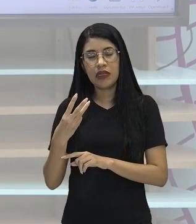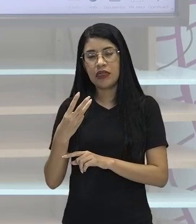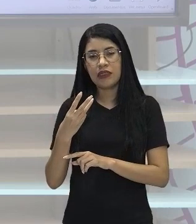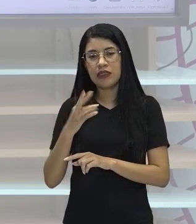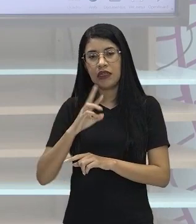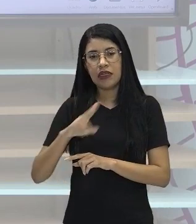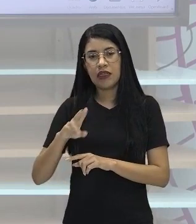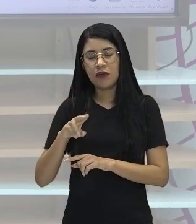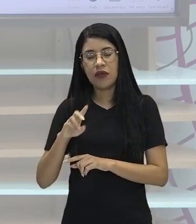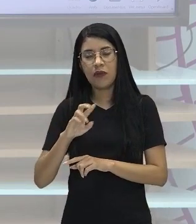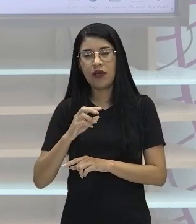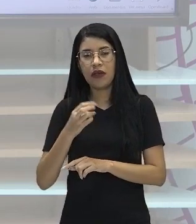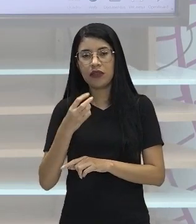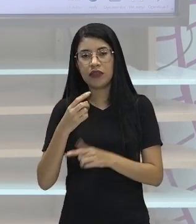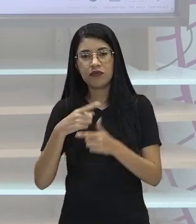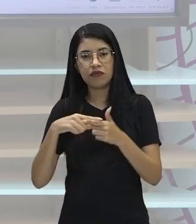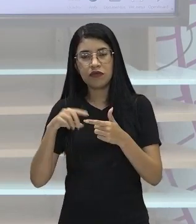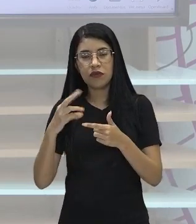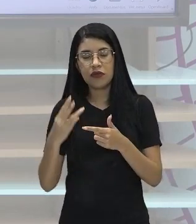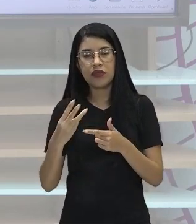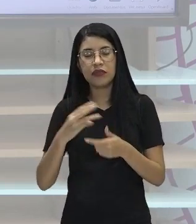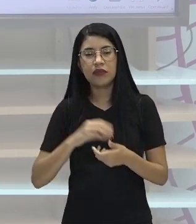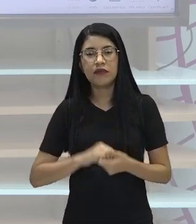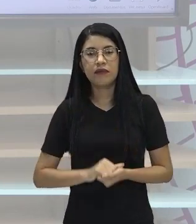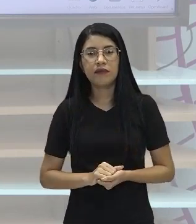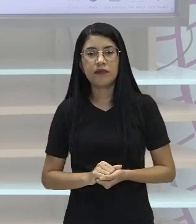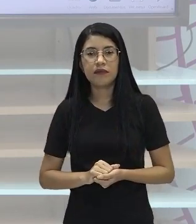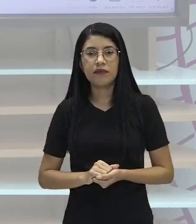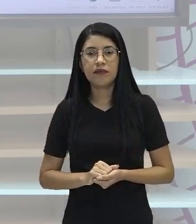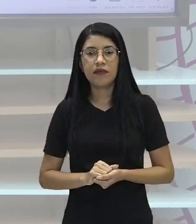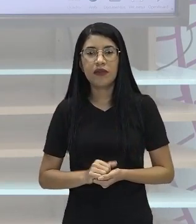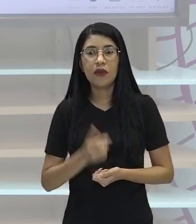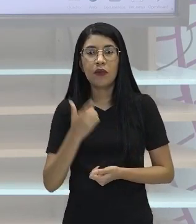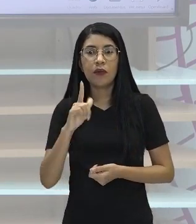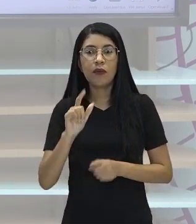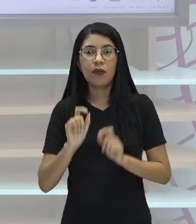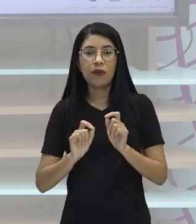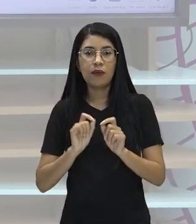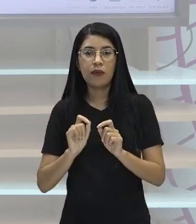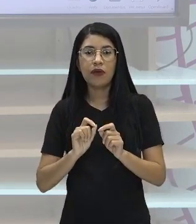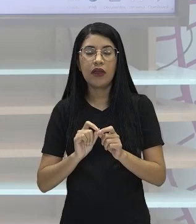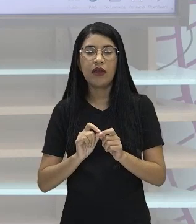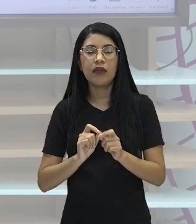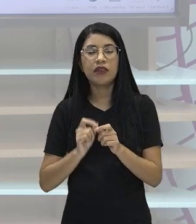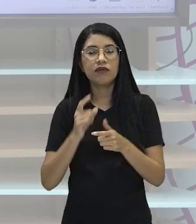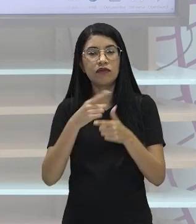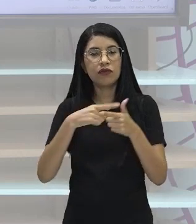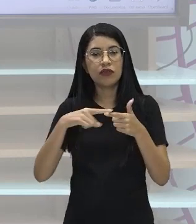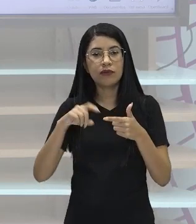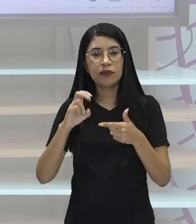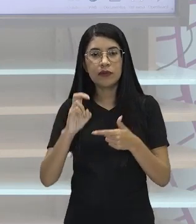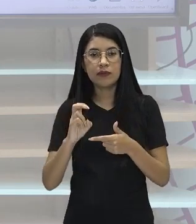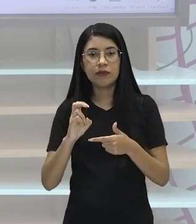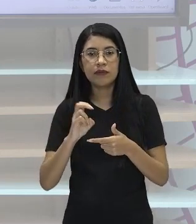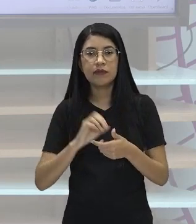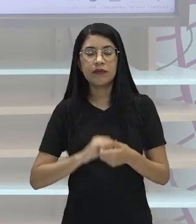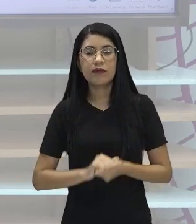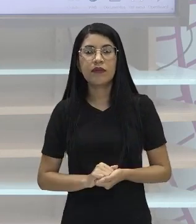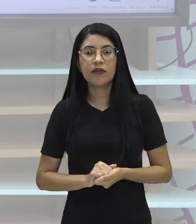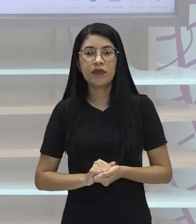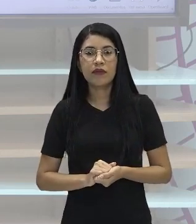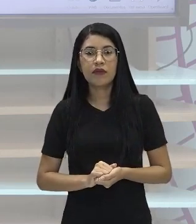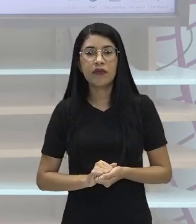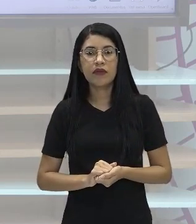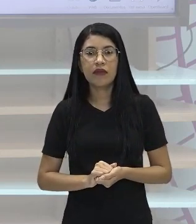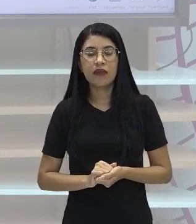3, portanto, não é por 3 o critério. O próximo critério é por 5. Um número ele é divisível por 5